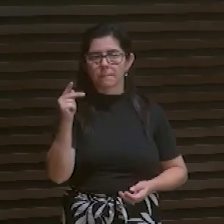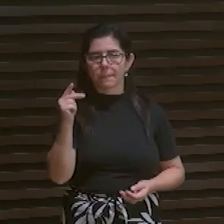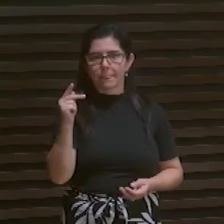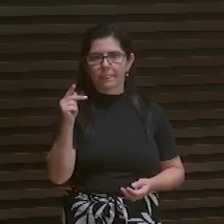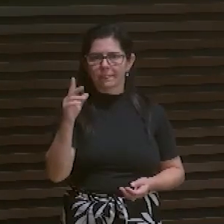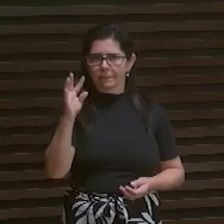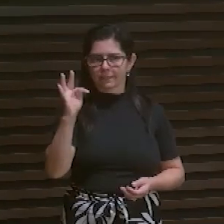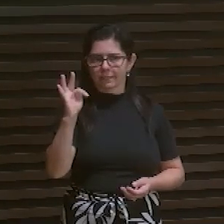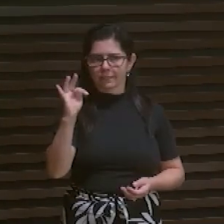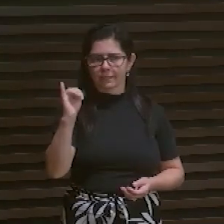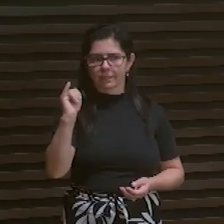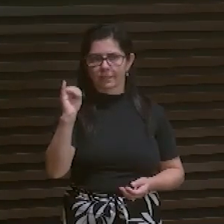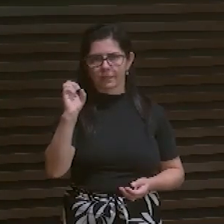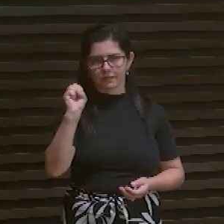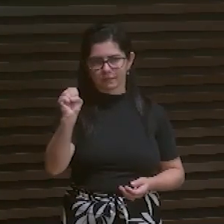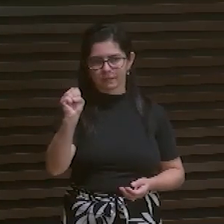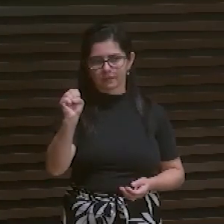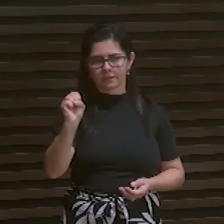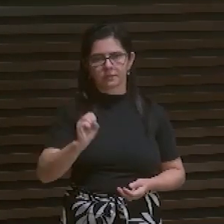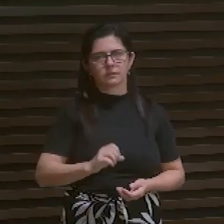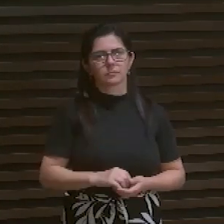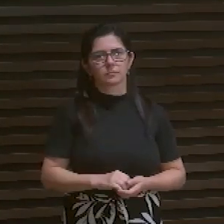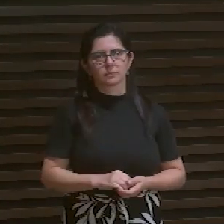tis ele deveria estar em itálico aqui, desculpem.